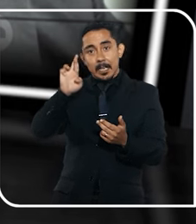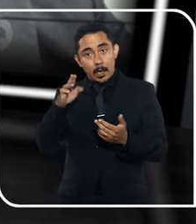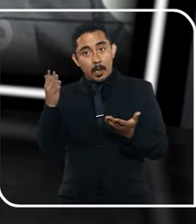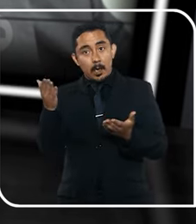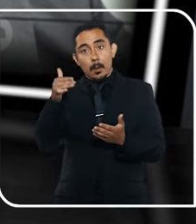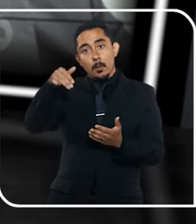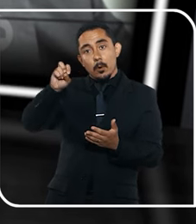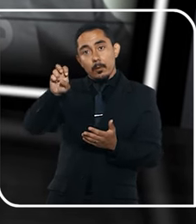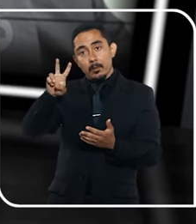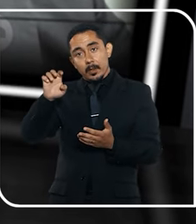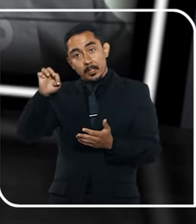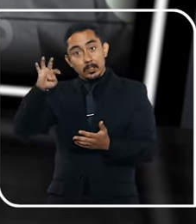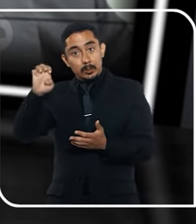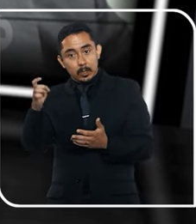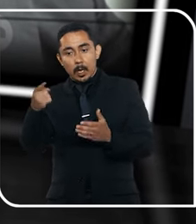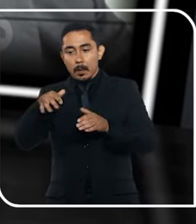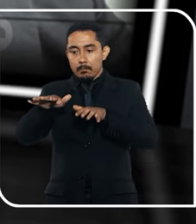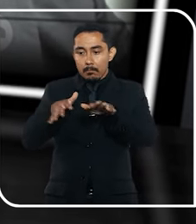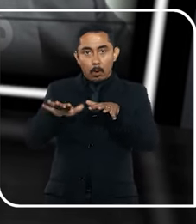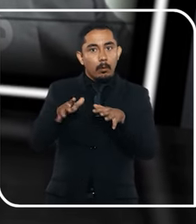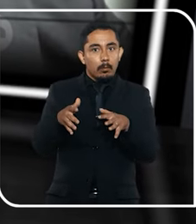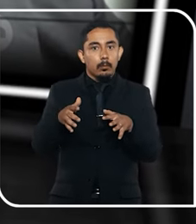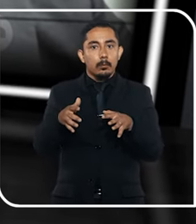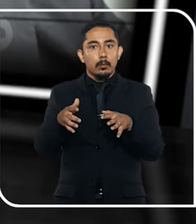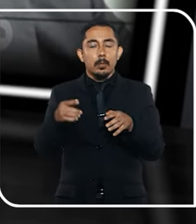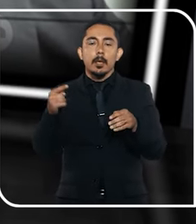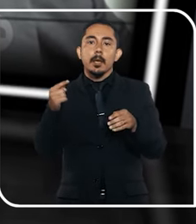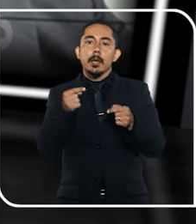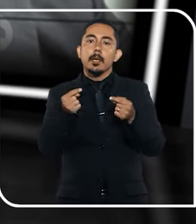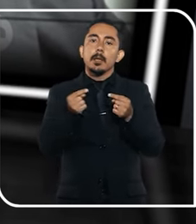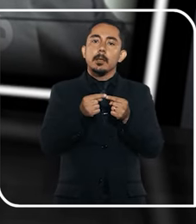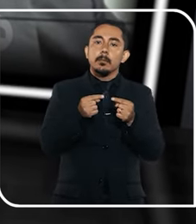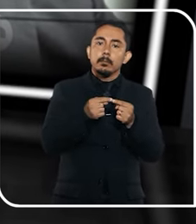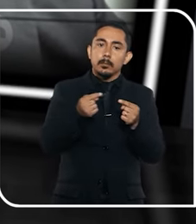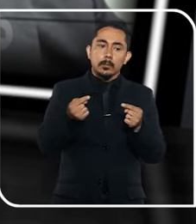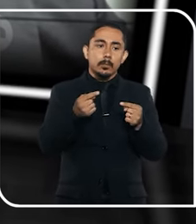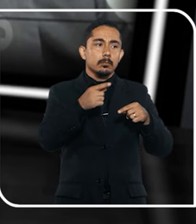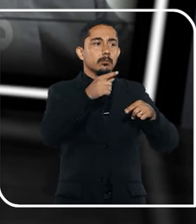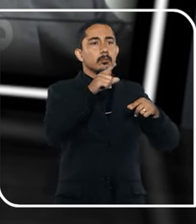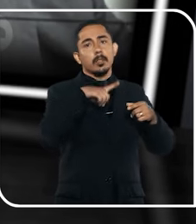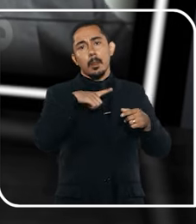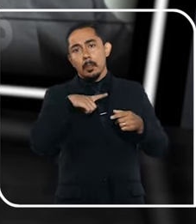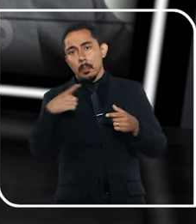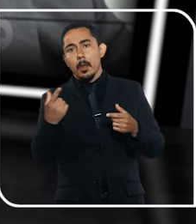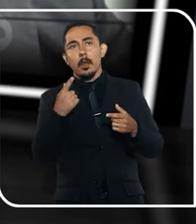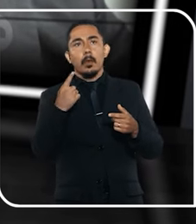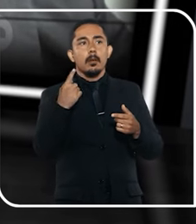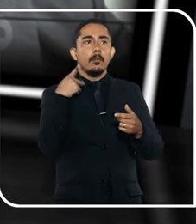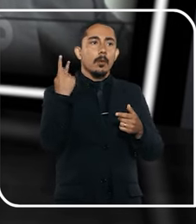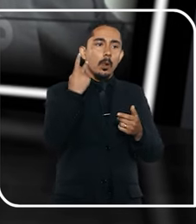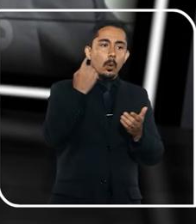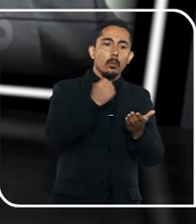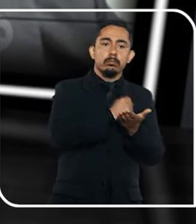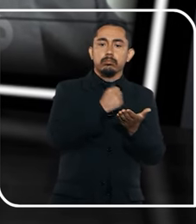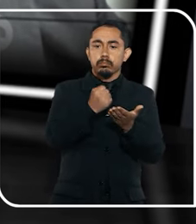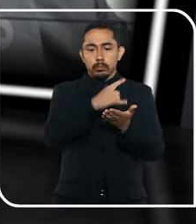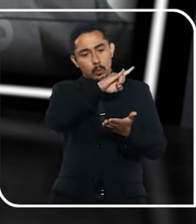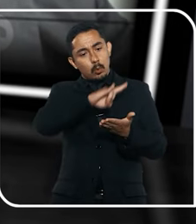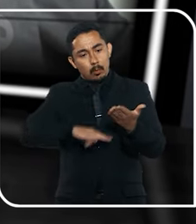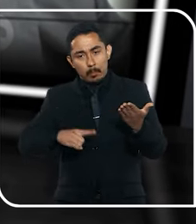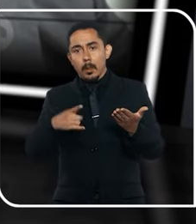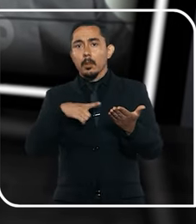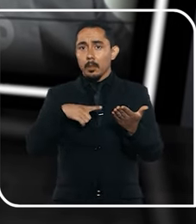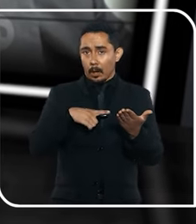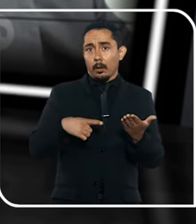ativo, né? Você tem, teoricamente, nota fiscal, você tem valor. Então,